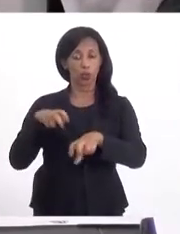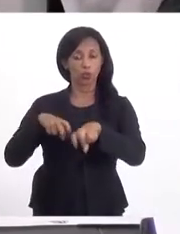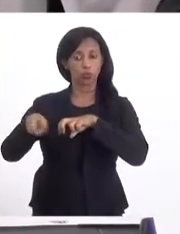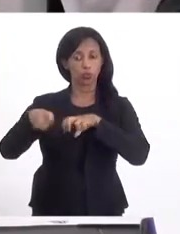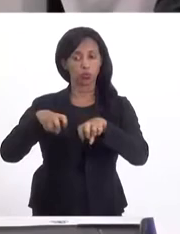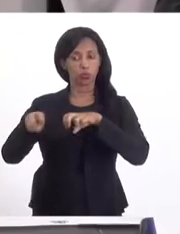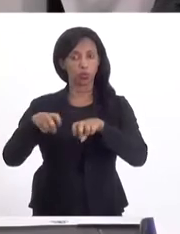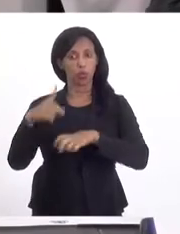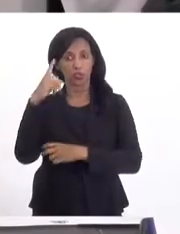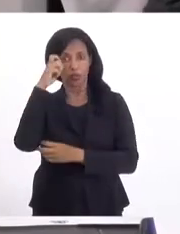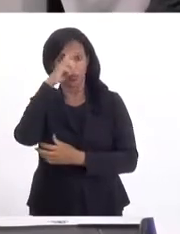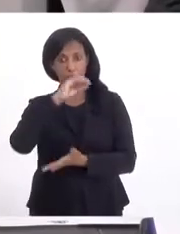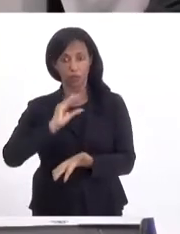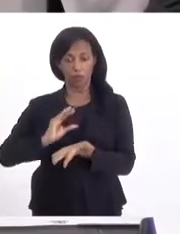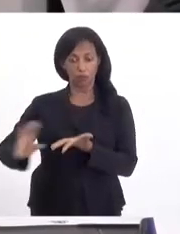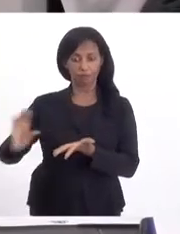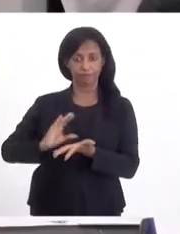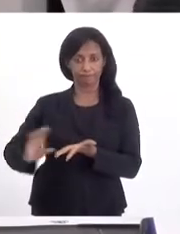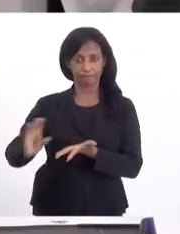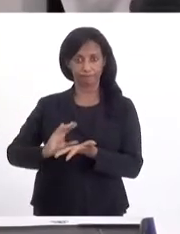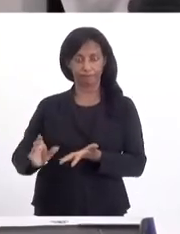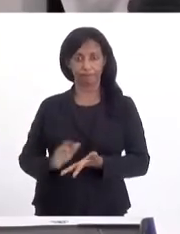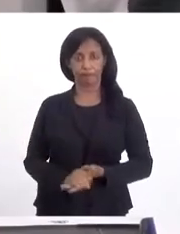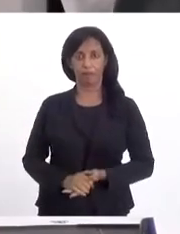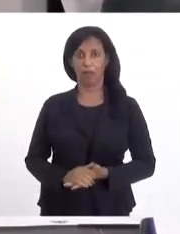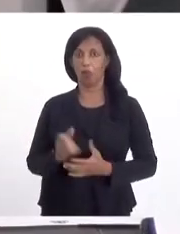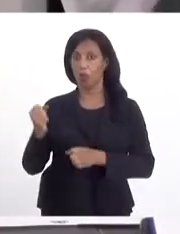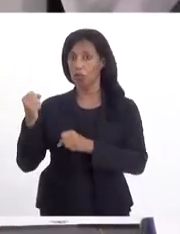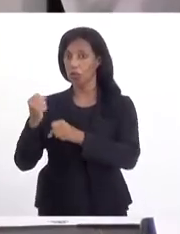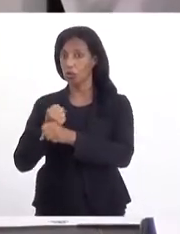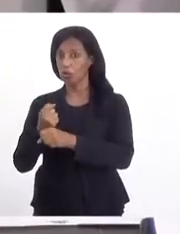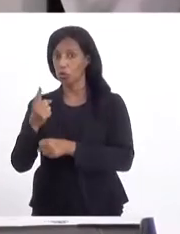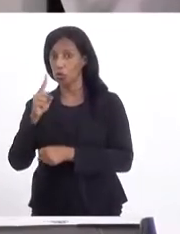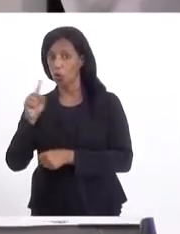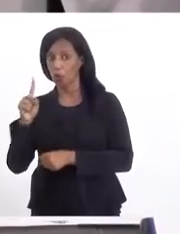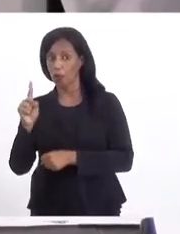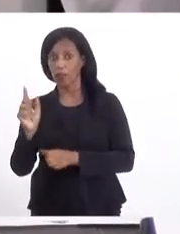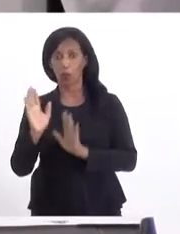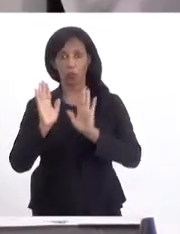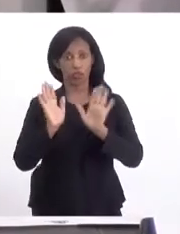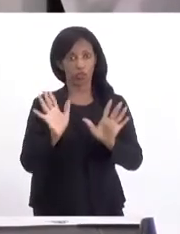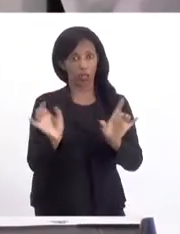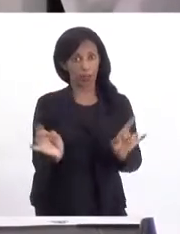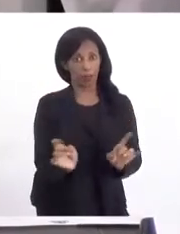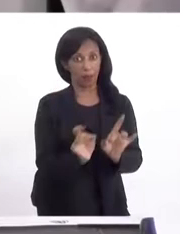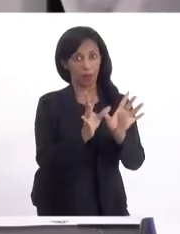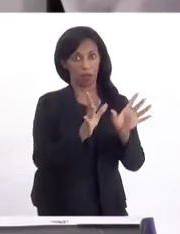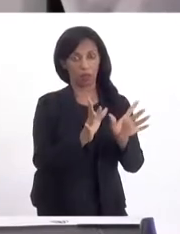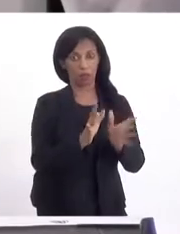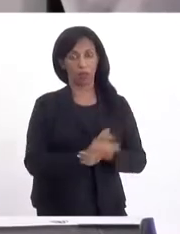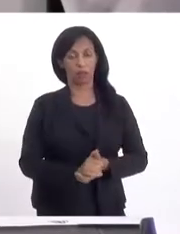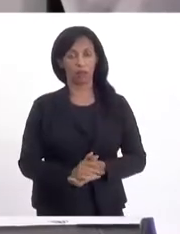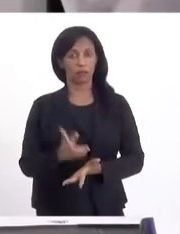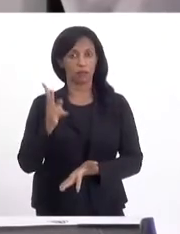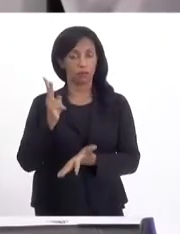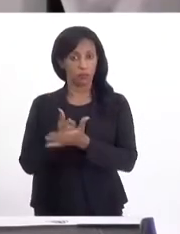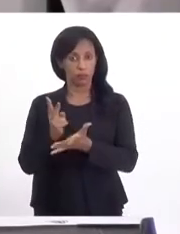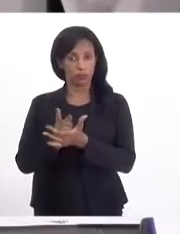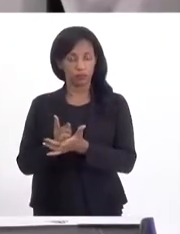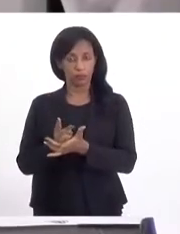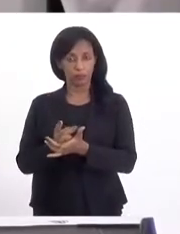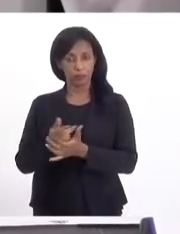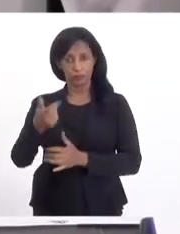de financiamento. Não é financiamento de obra, não, financiamento do que está aí. O mesmo